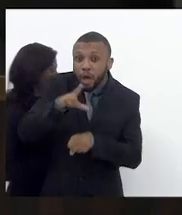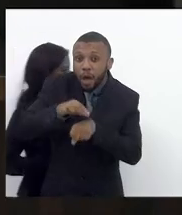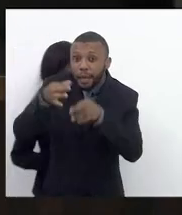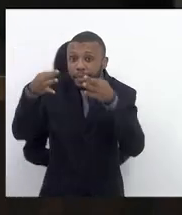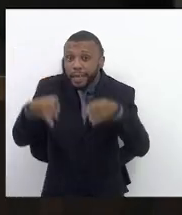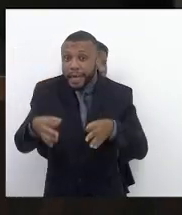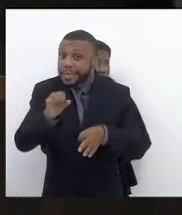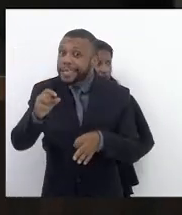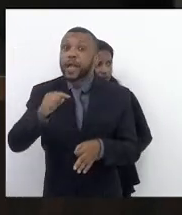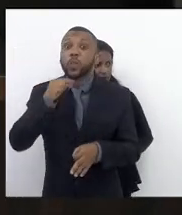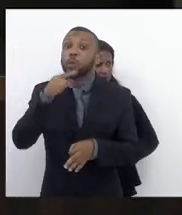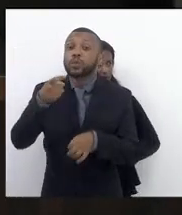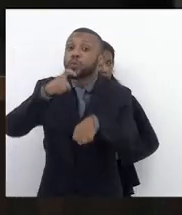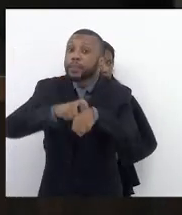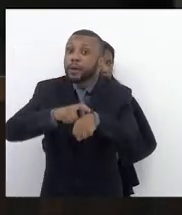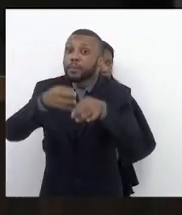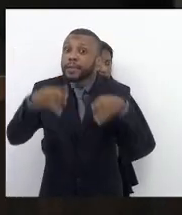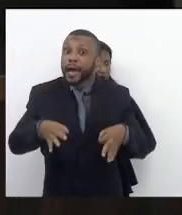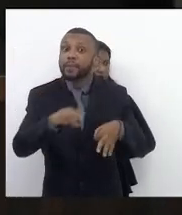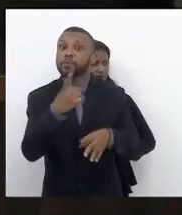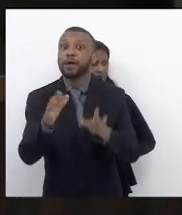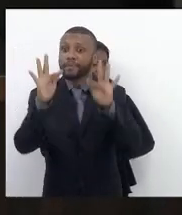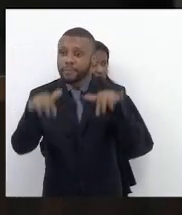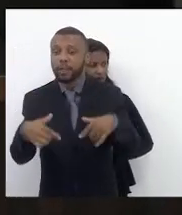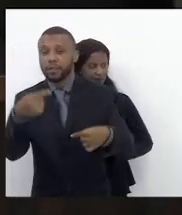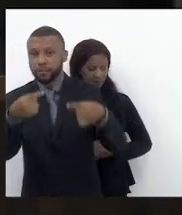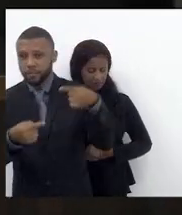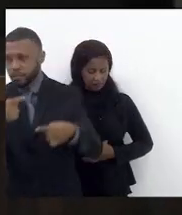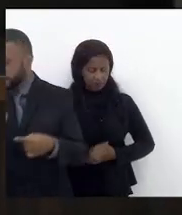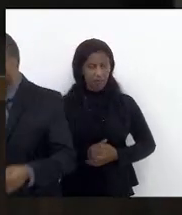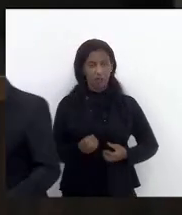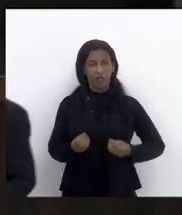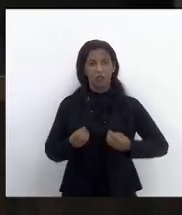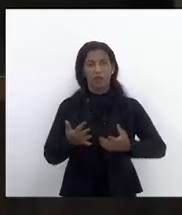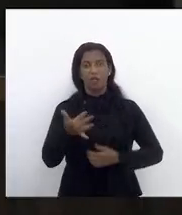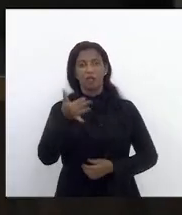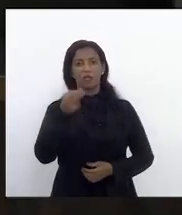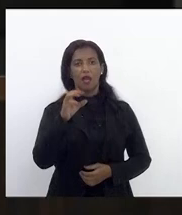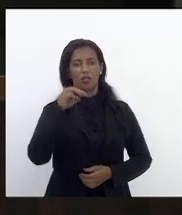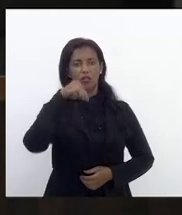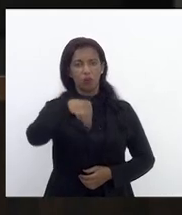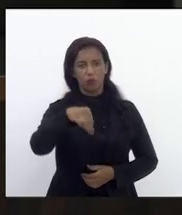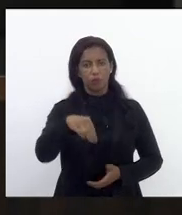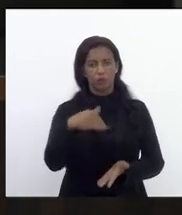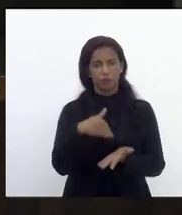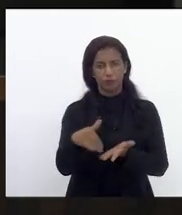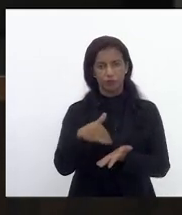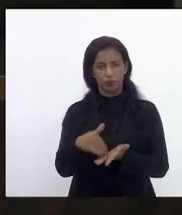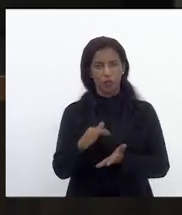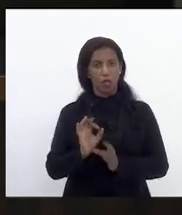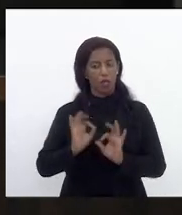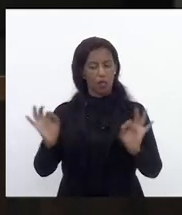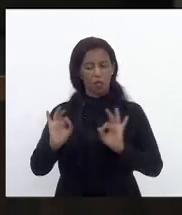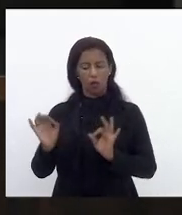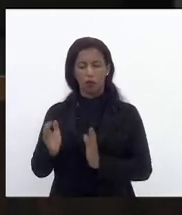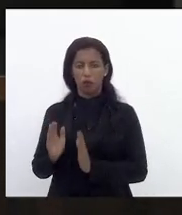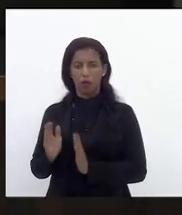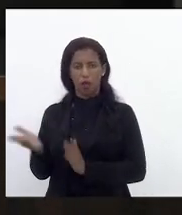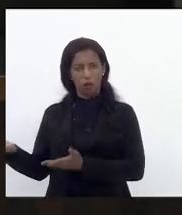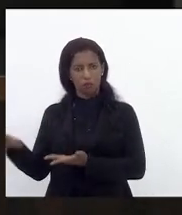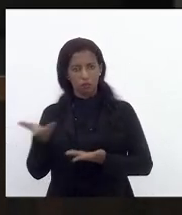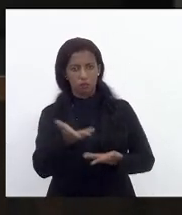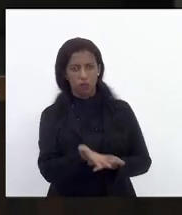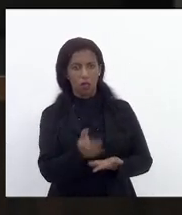não conseguimos o tempo nós encerraremos o darei 10 minutos para o secretário e não darei a palavra para quem não